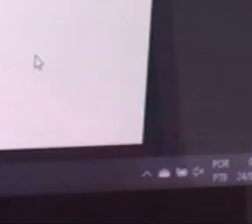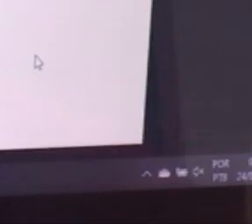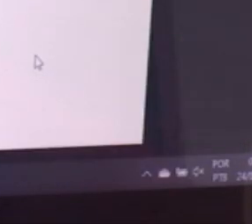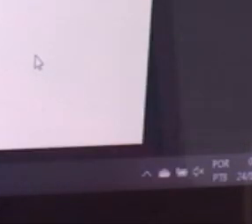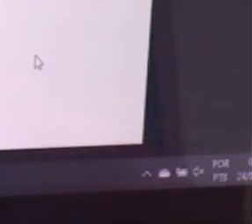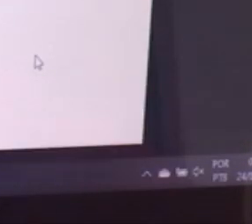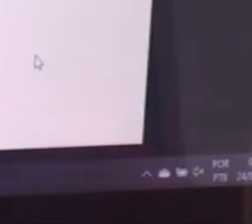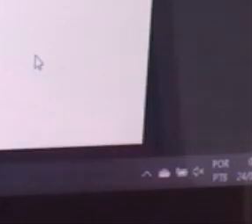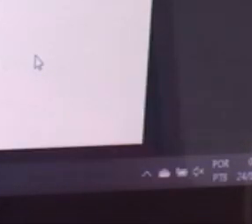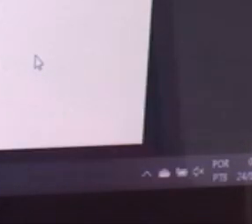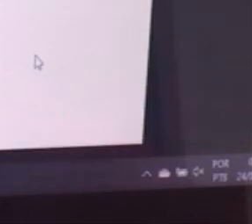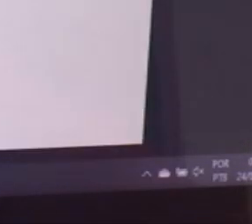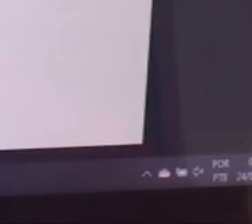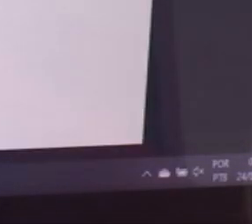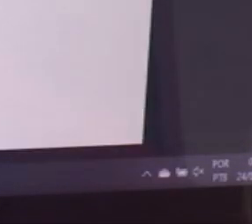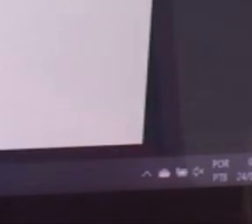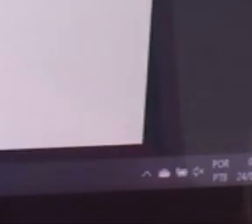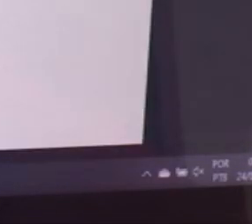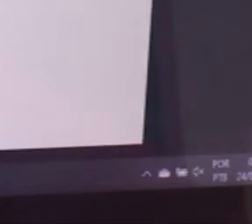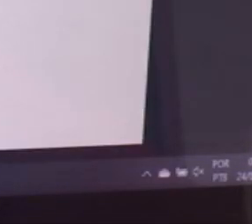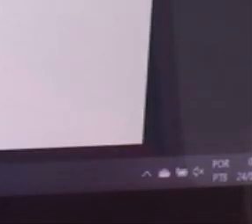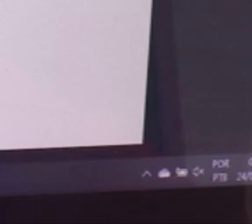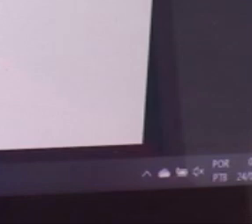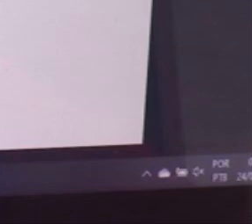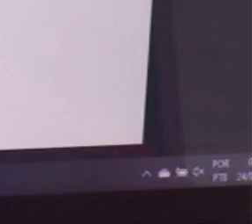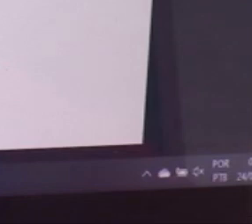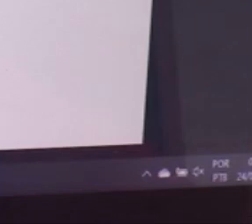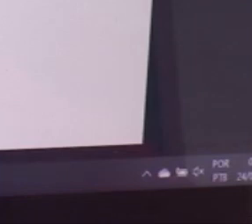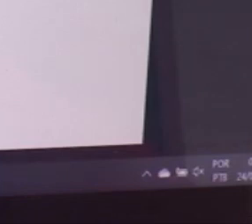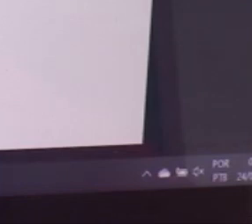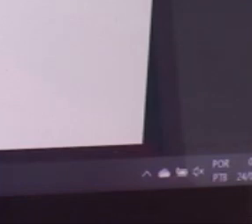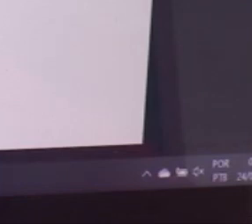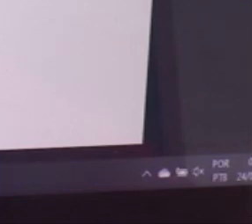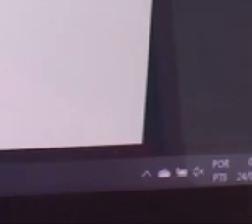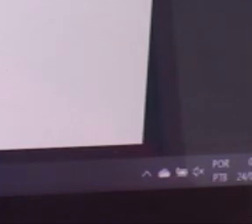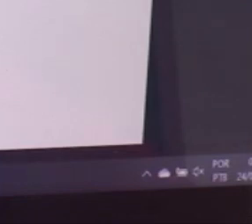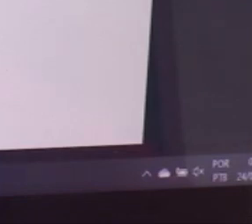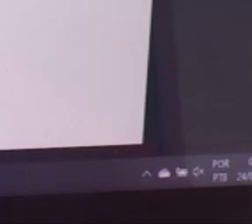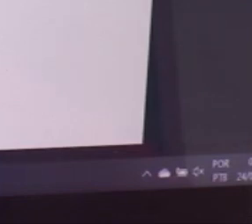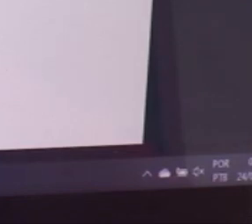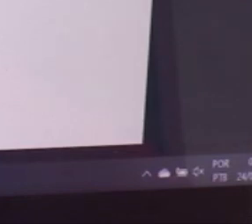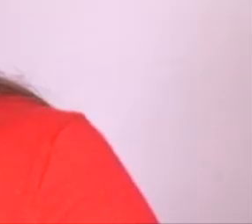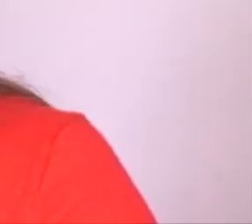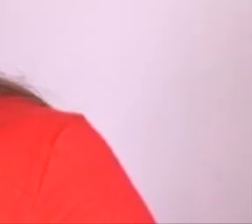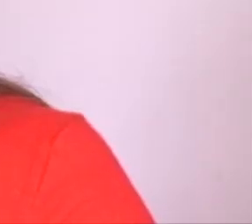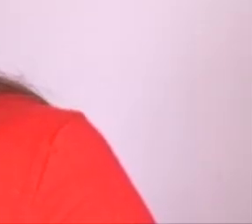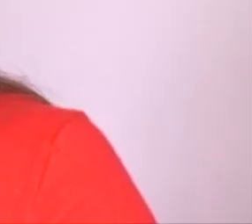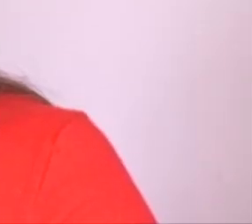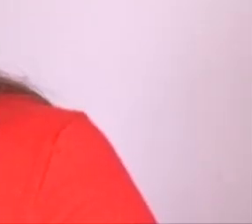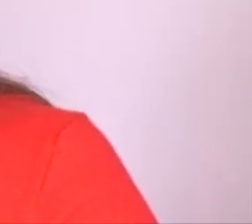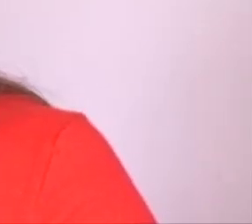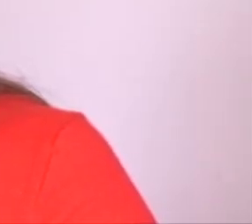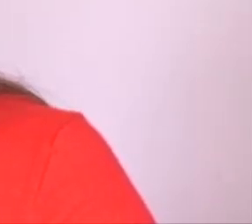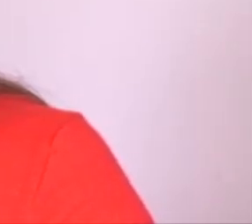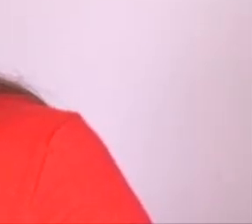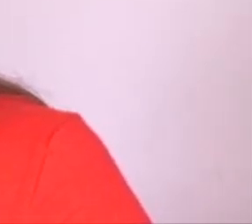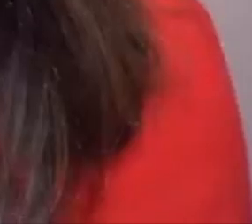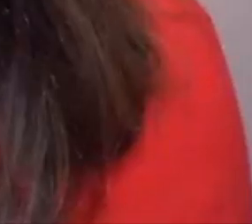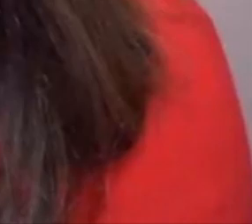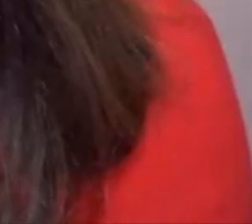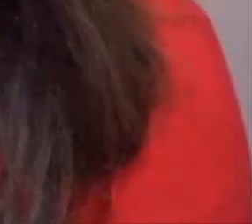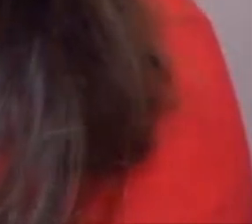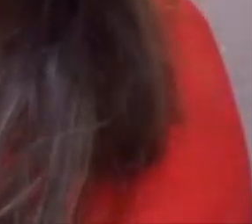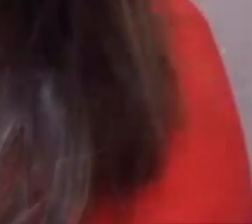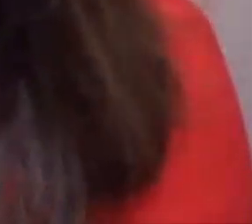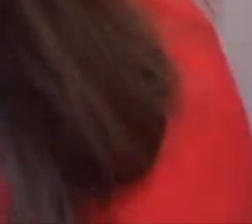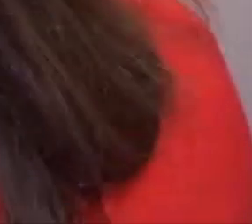e controlar a glicemia? Quando eu perco a folia por estar com hipoglicemia? A página de Fabiana na